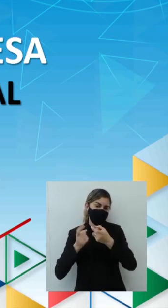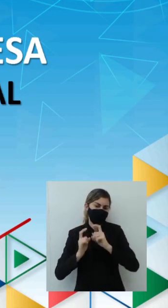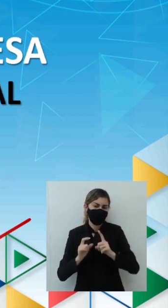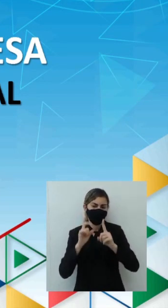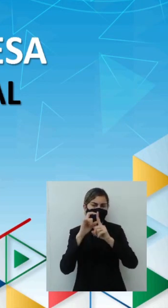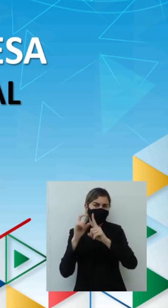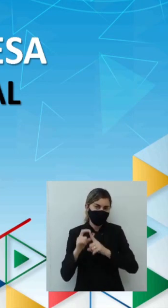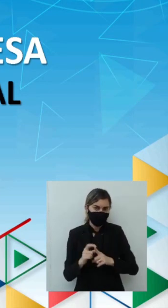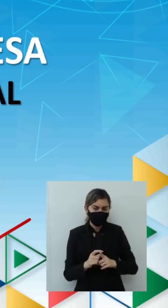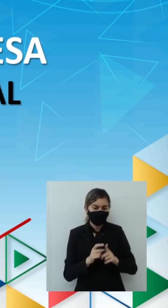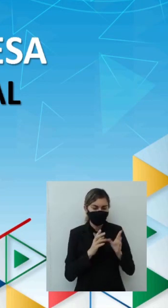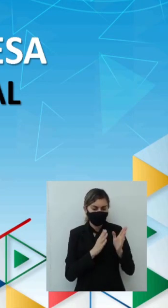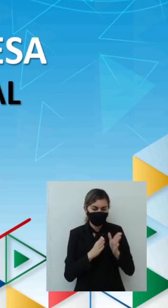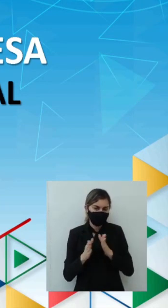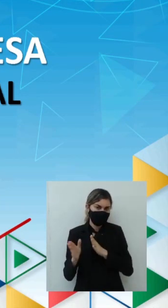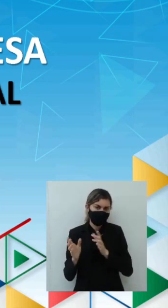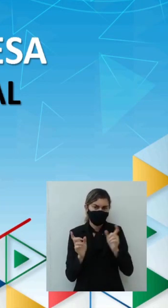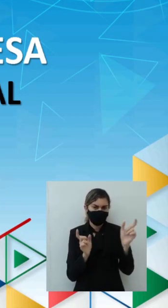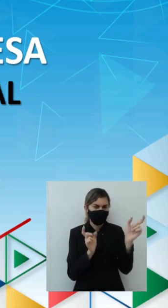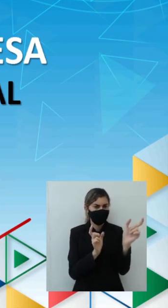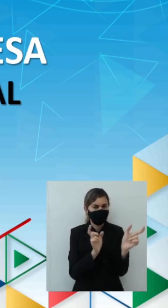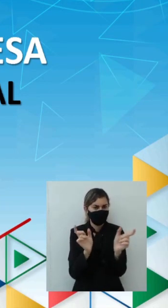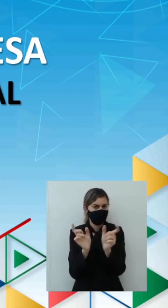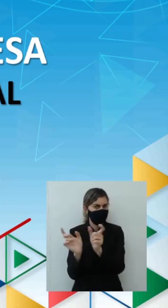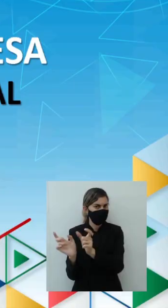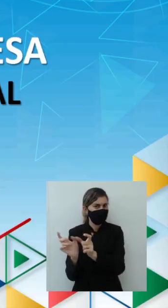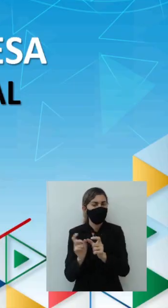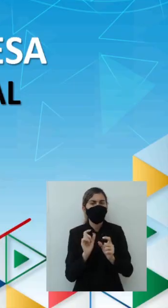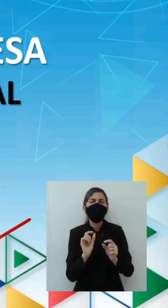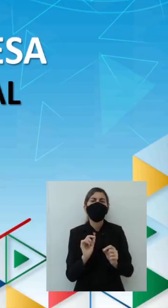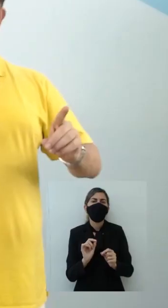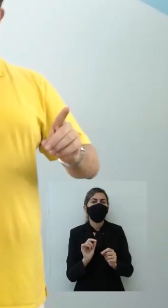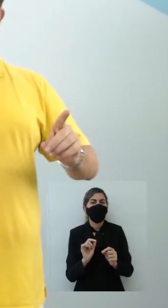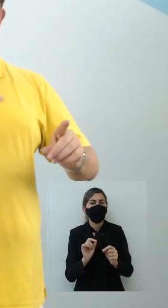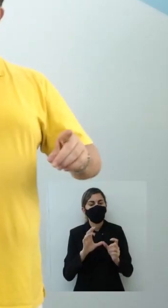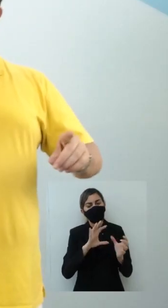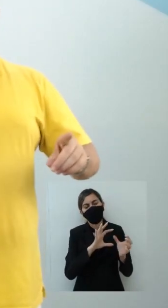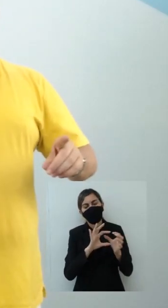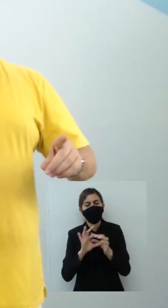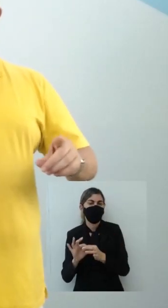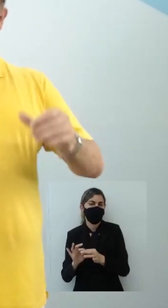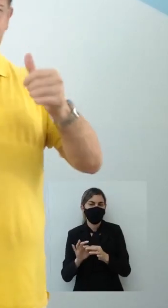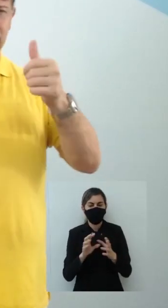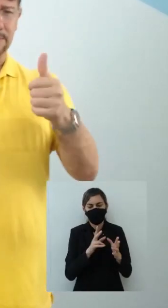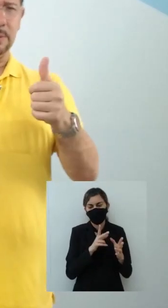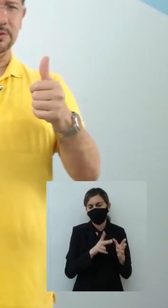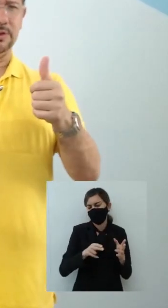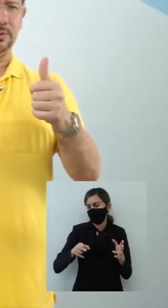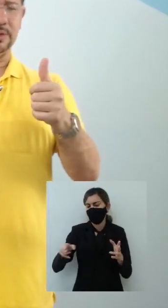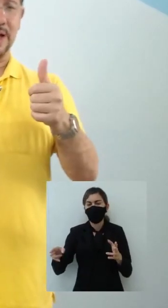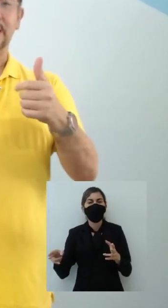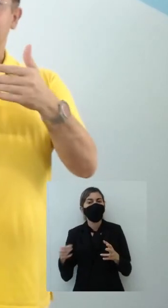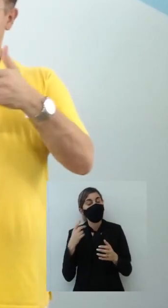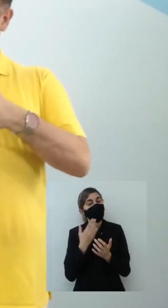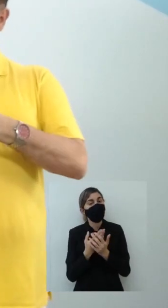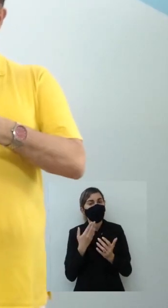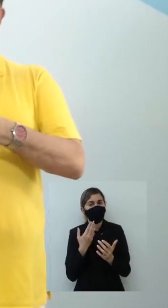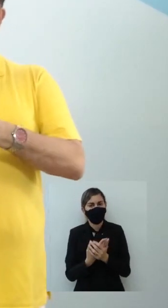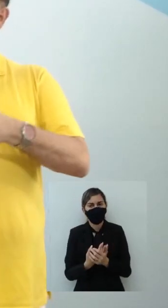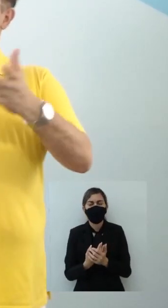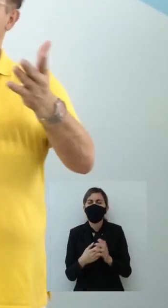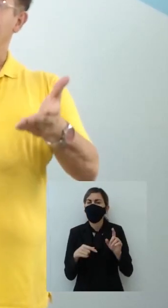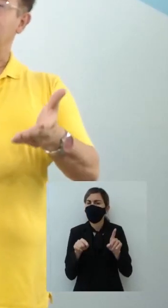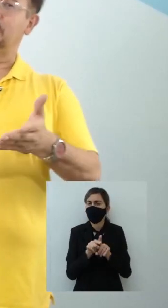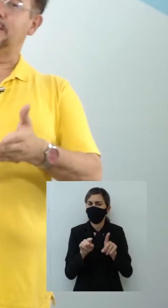palavras. Sequencial, sequência. Mas o que será isso? É uma coesão de sequência. Vamos estudar, mas